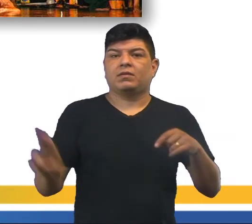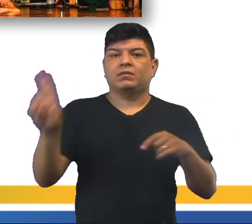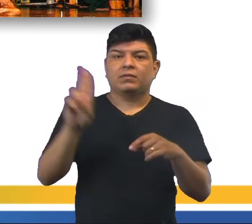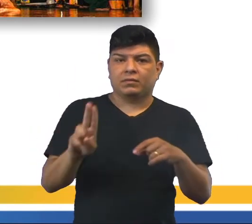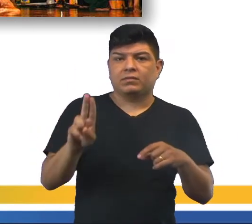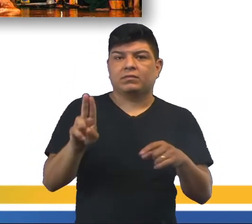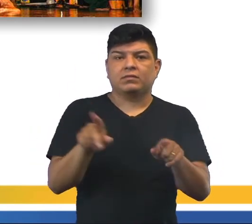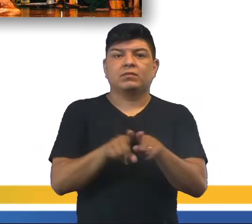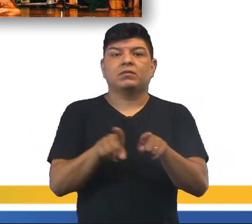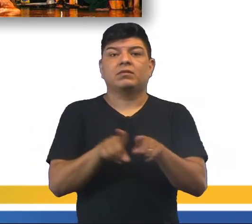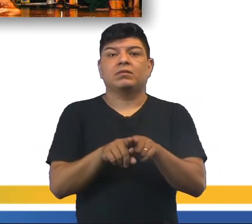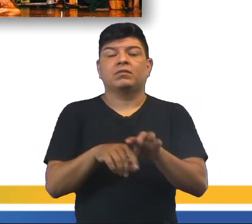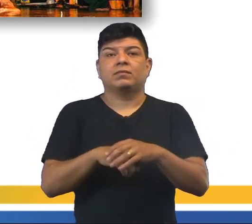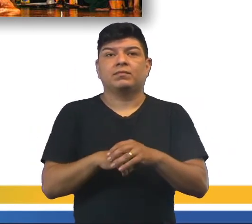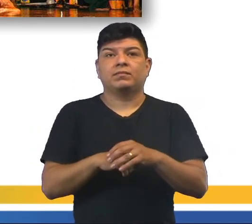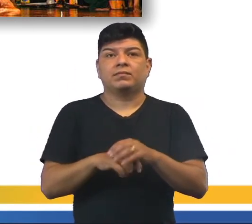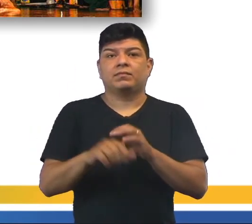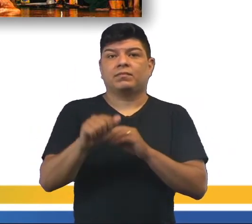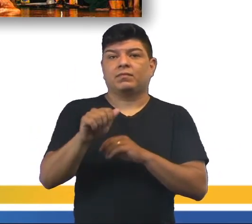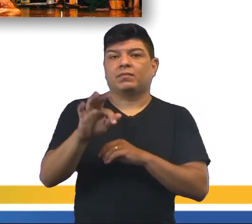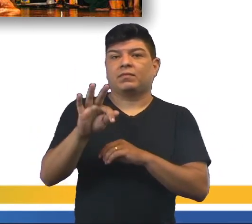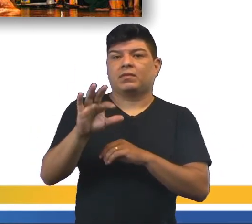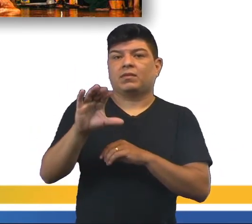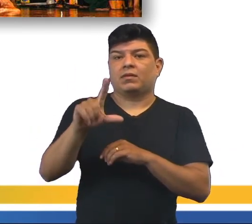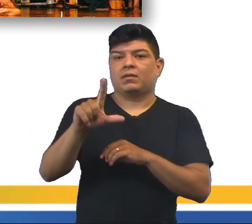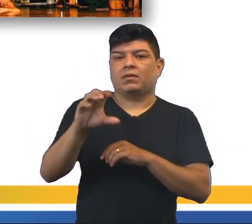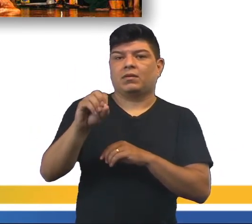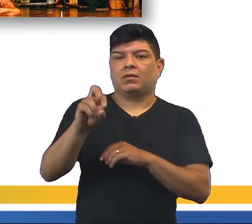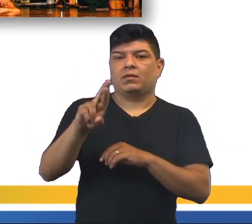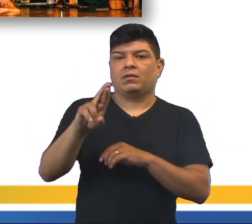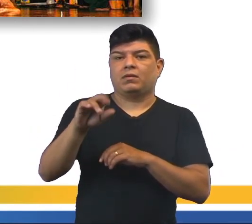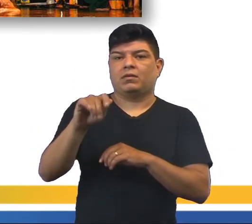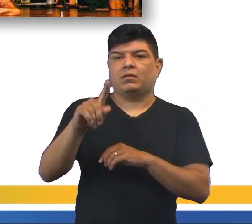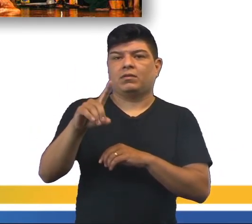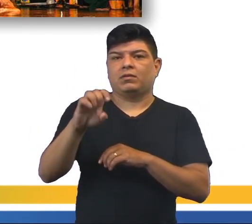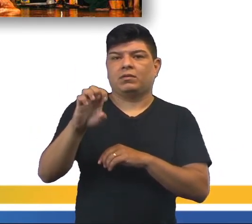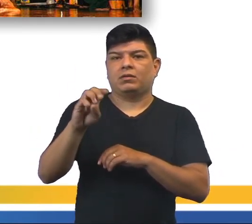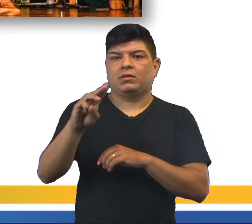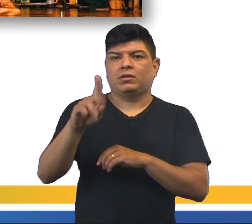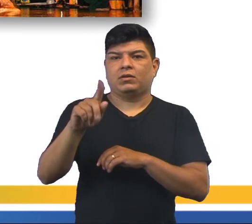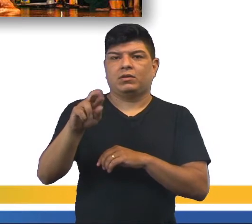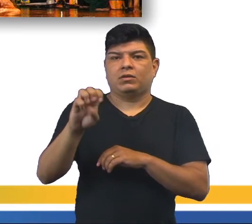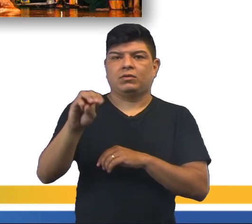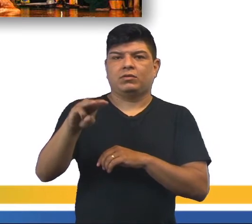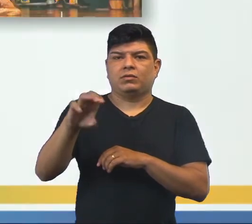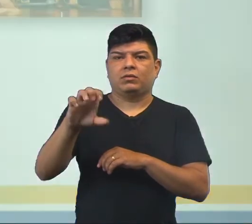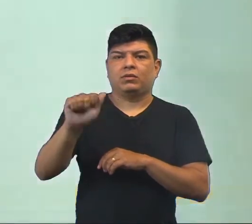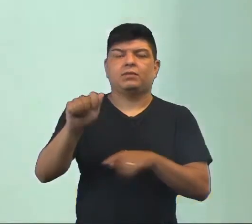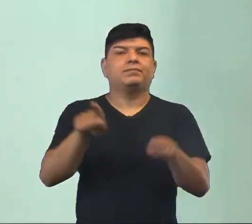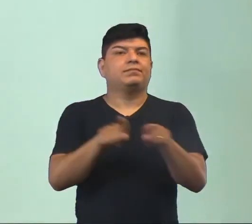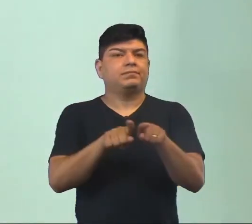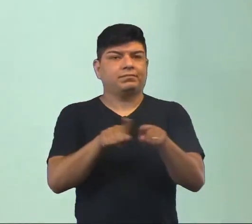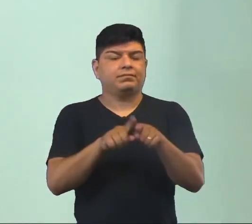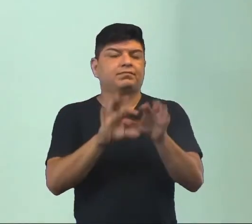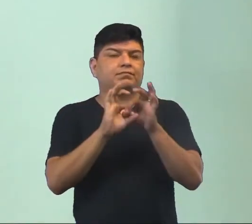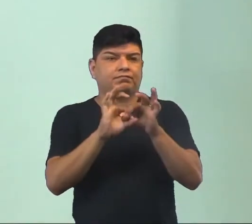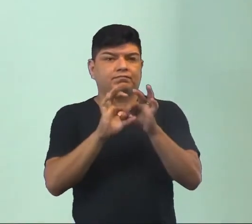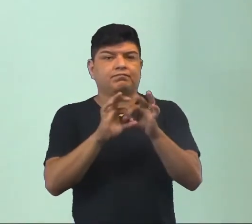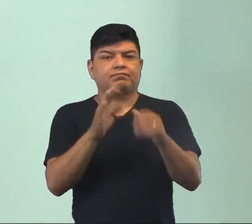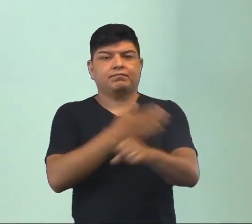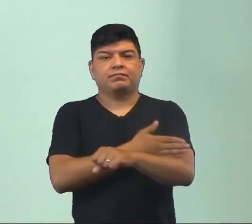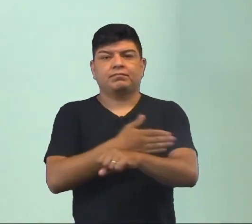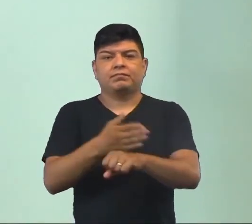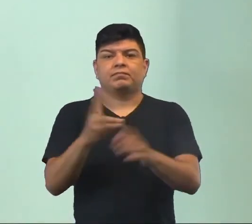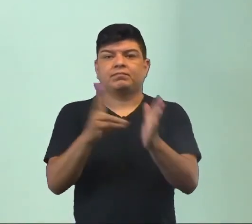no maculelê chamada A Flor de Jurema, que está diretamente ligada às tradições dos índios brasileiros. Então, como a